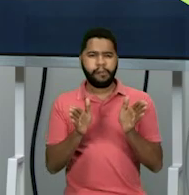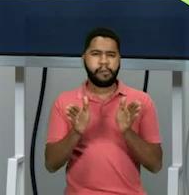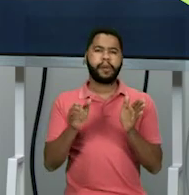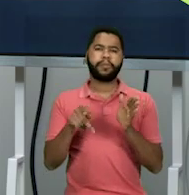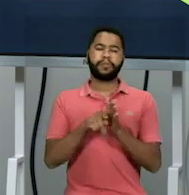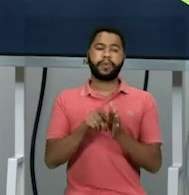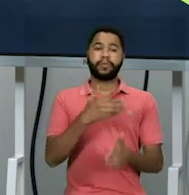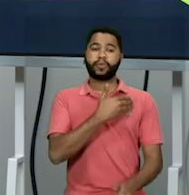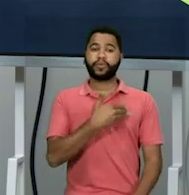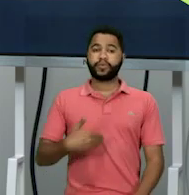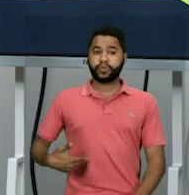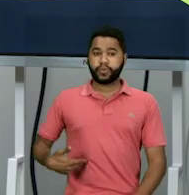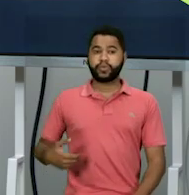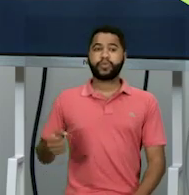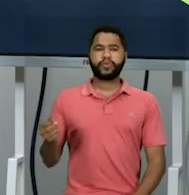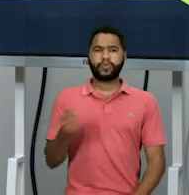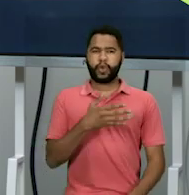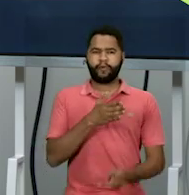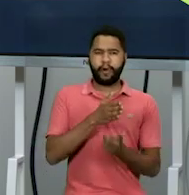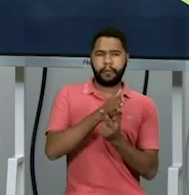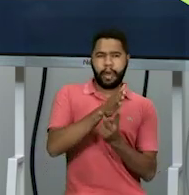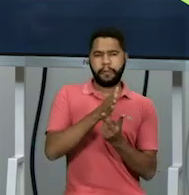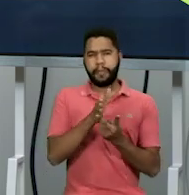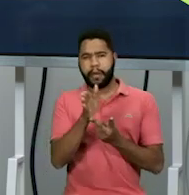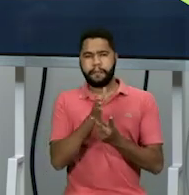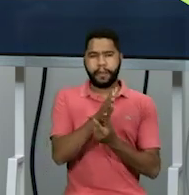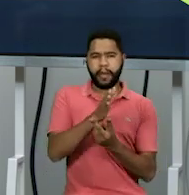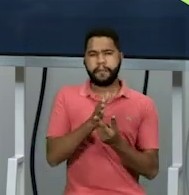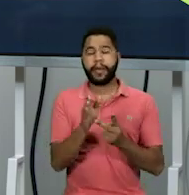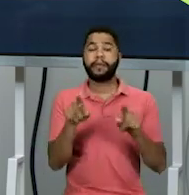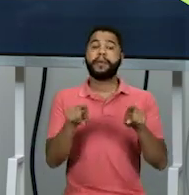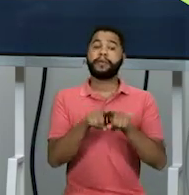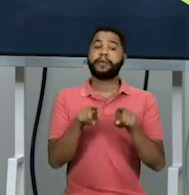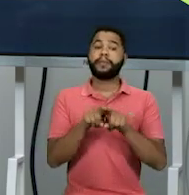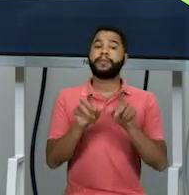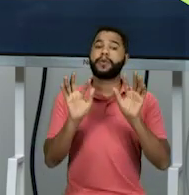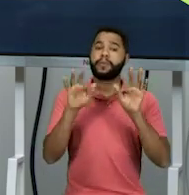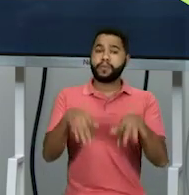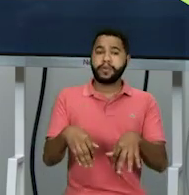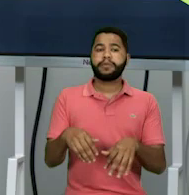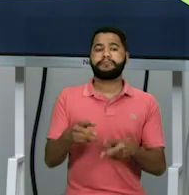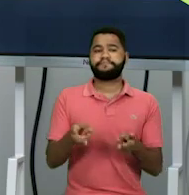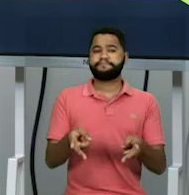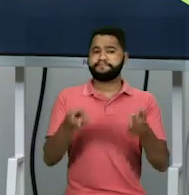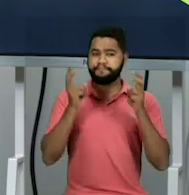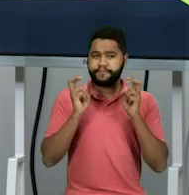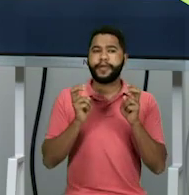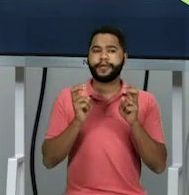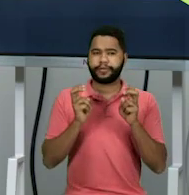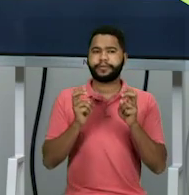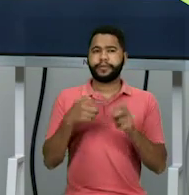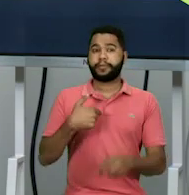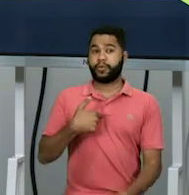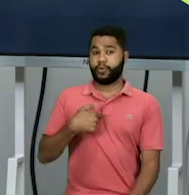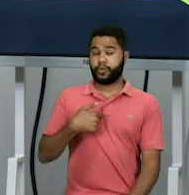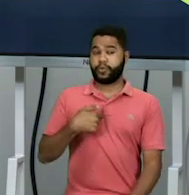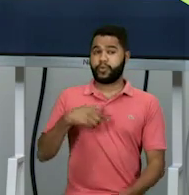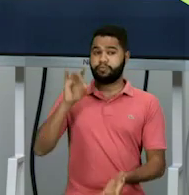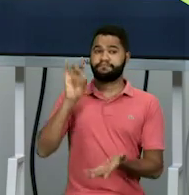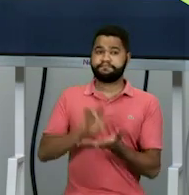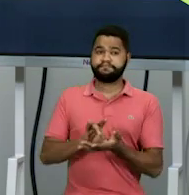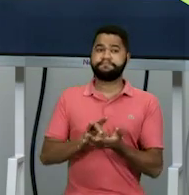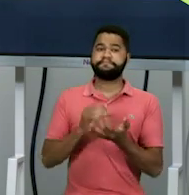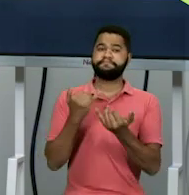Estado Novo ambíguo, mas, ao mesmo tempo, no finalzinho, a gente vai perceber aí o Getúlio se aproximando de fato dos